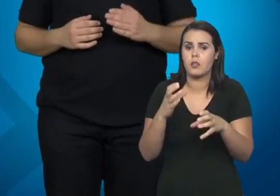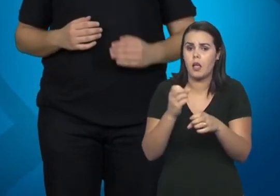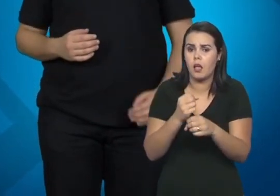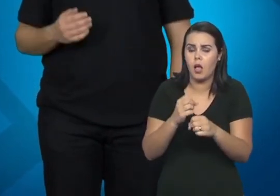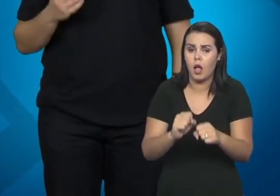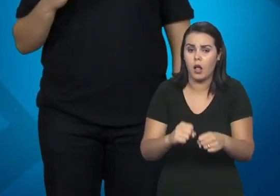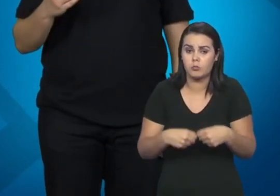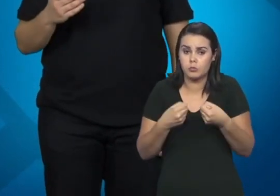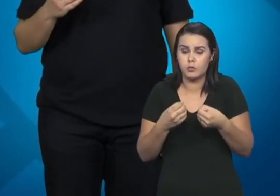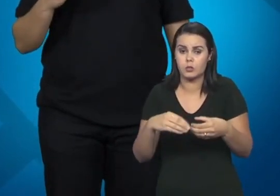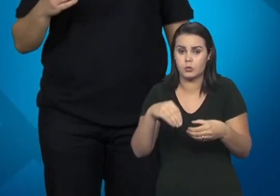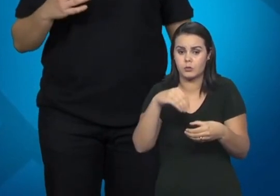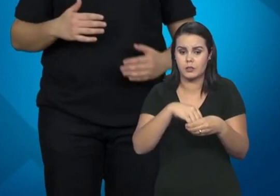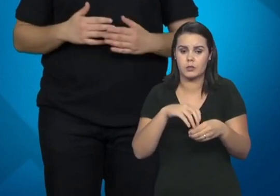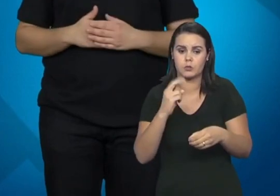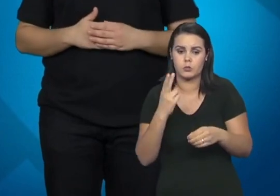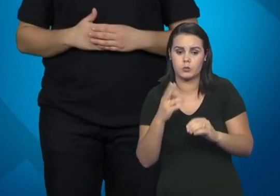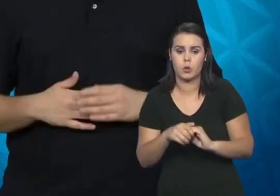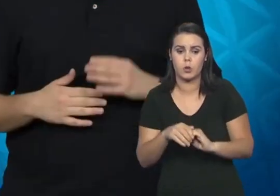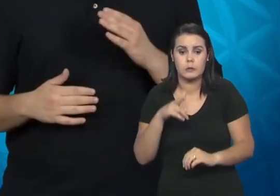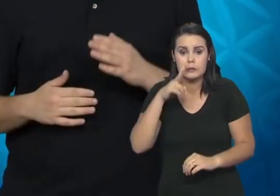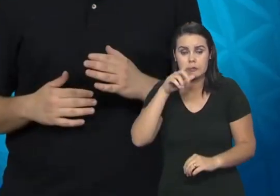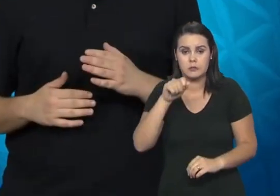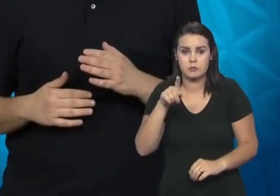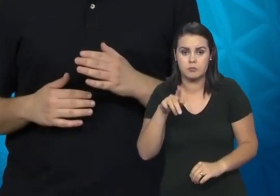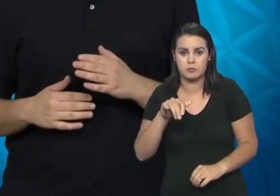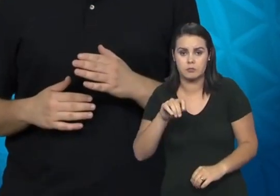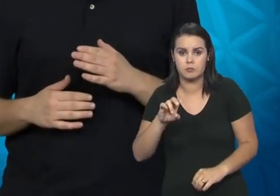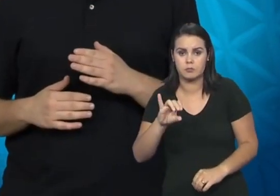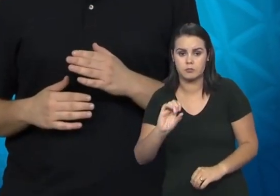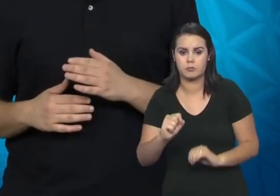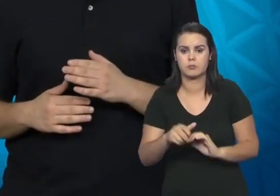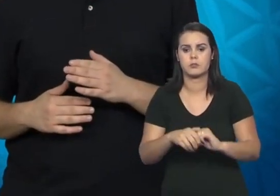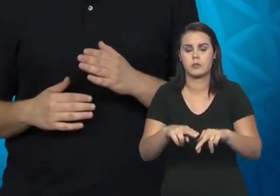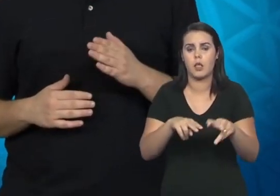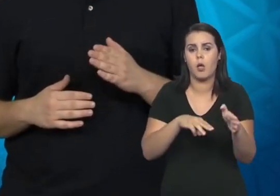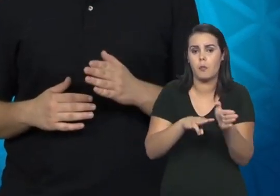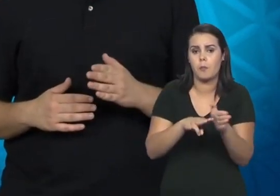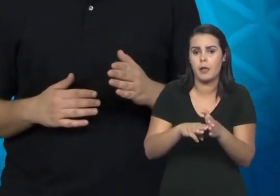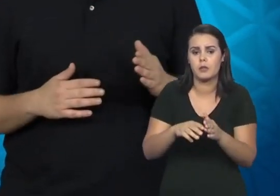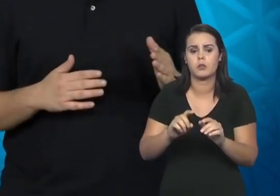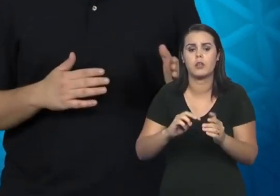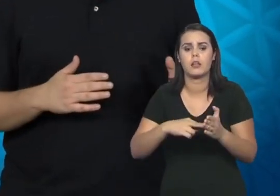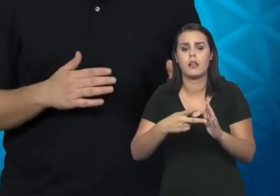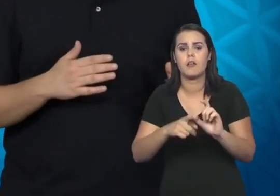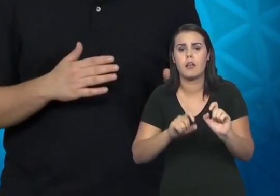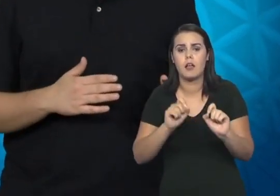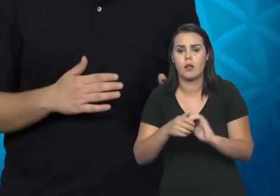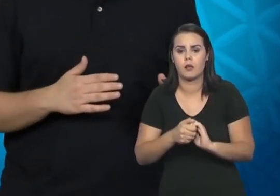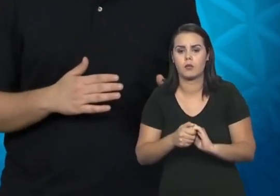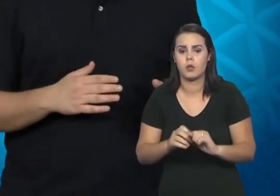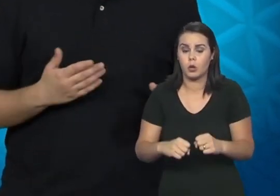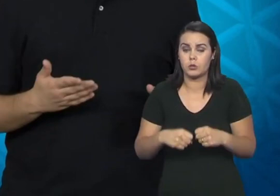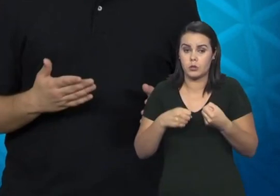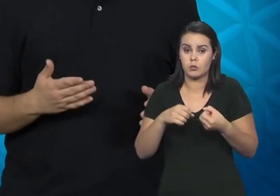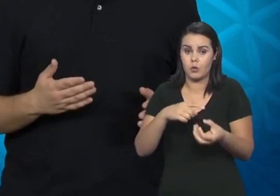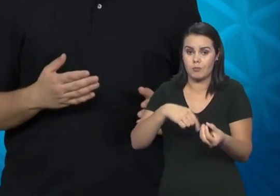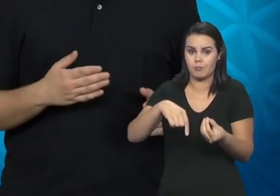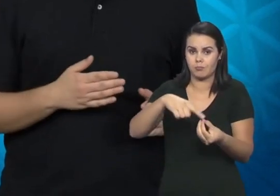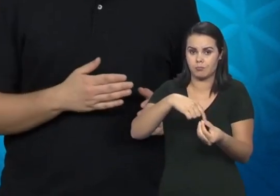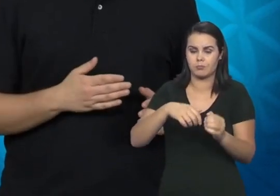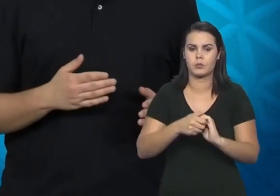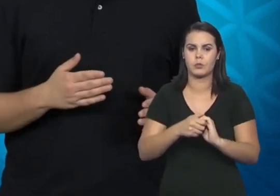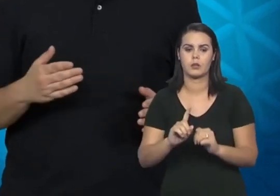ou forças axiais das barras de interesse. O procedimento consiste em determinar os esforços externos reativos. Em